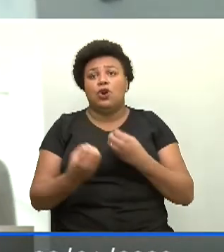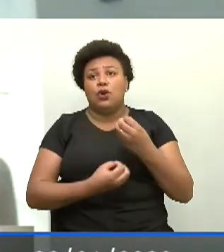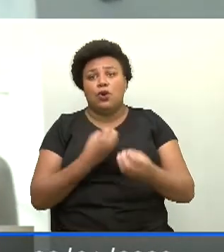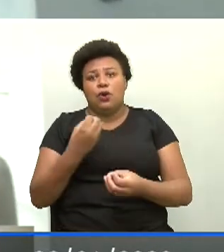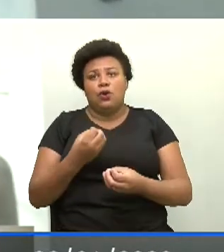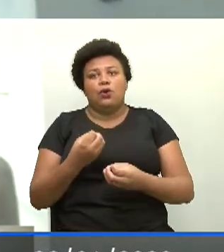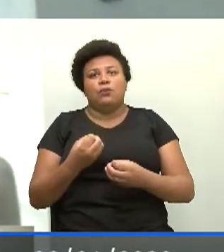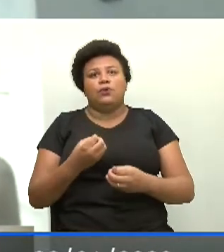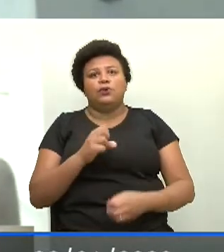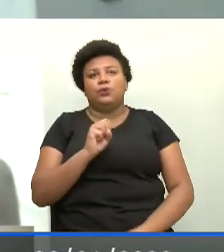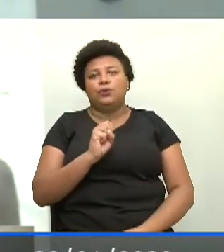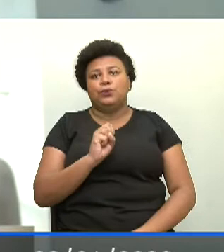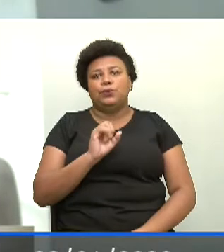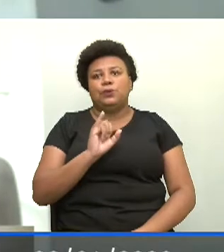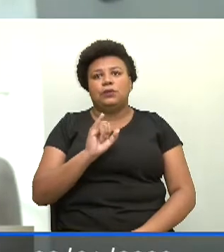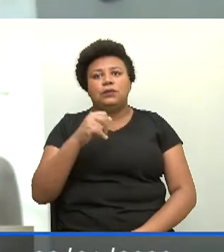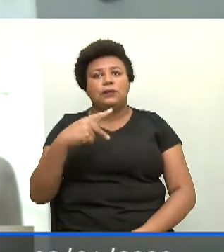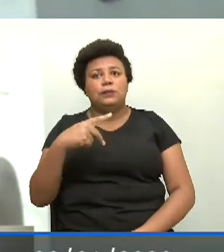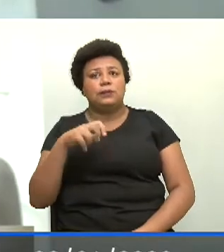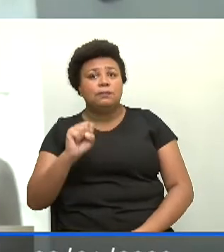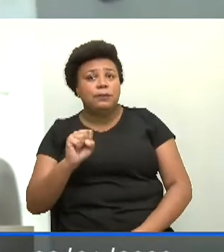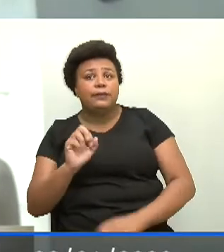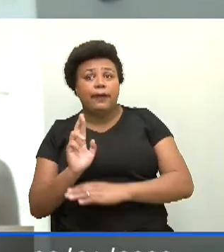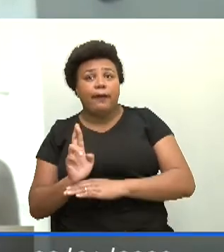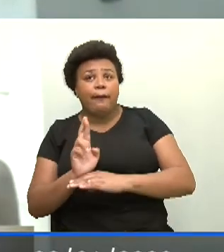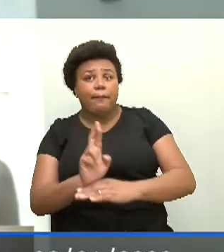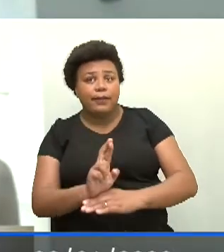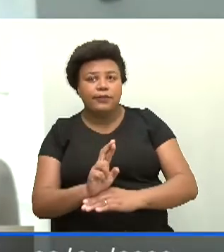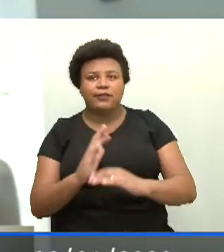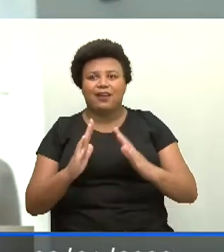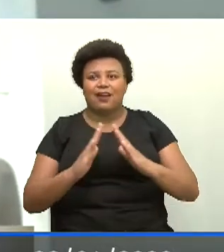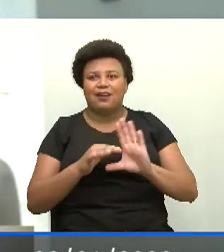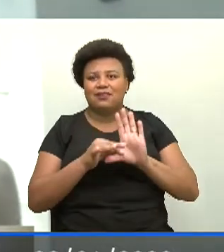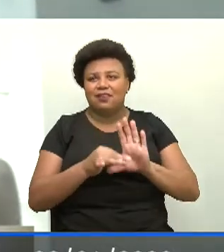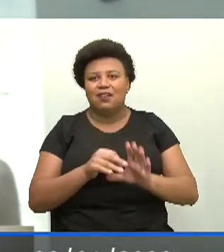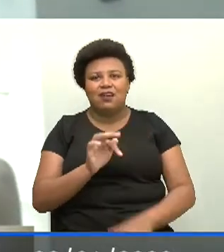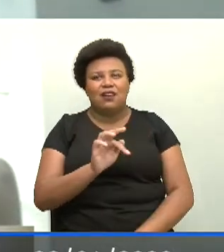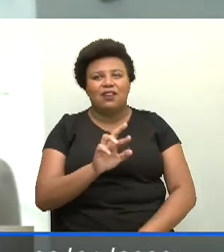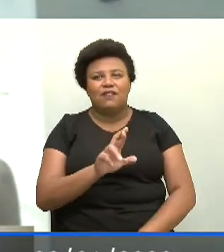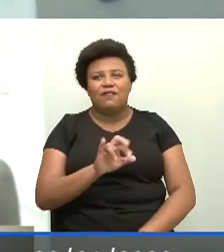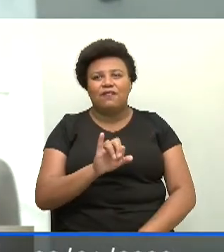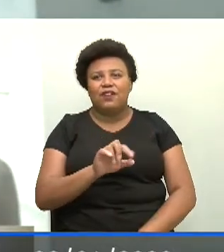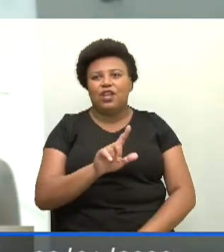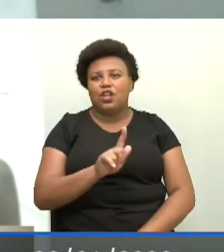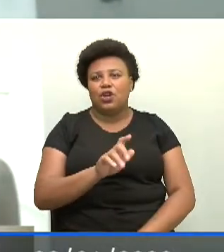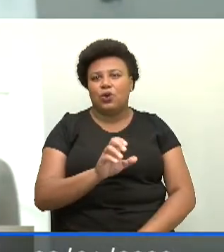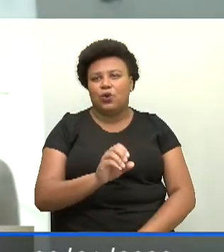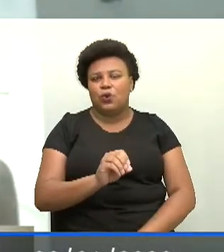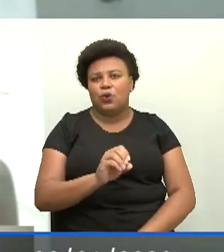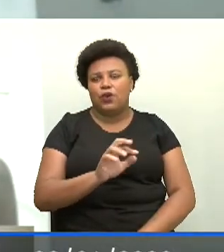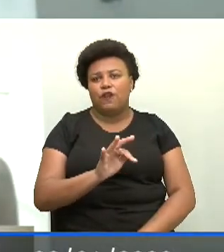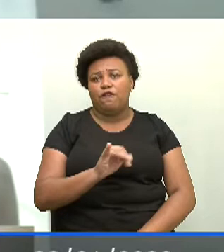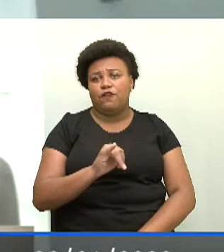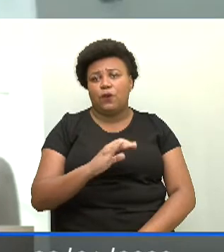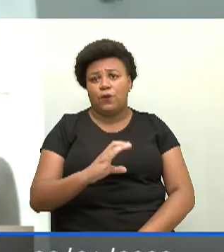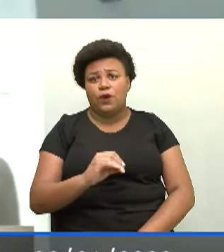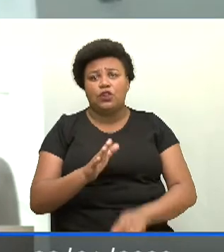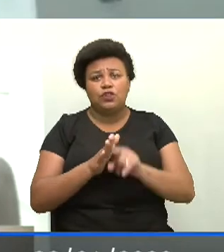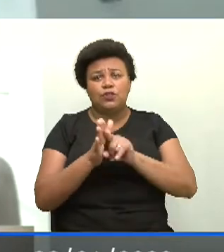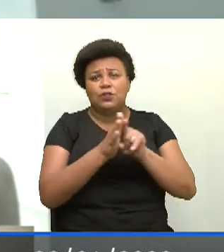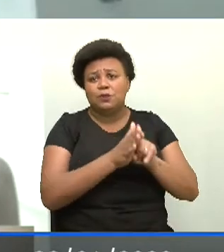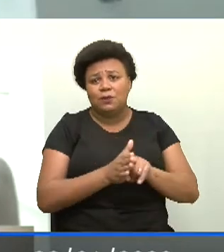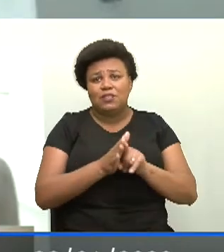o CIPS aqui representa frigoríficos que estão dentro a maioria, ou quase todos, da Inspeção Federal, são